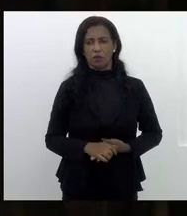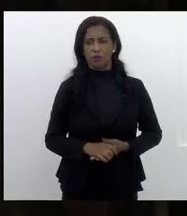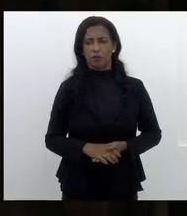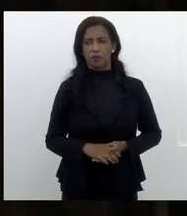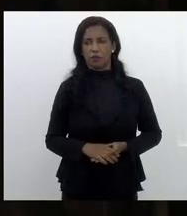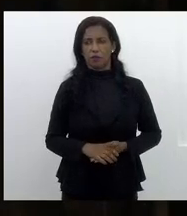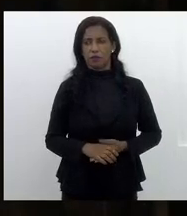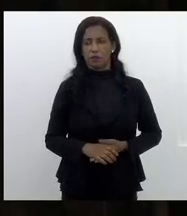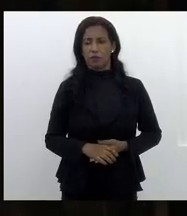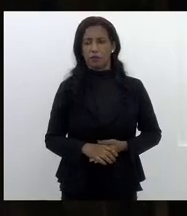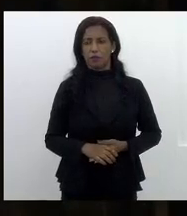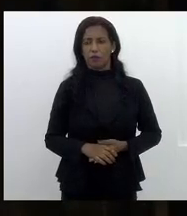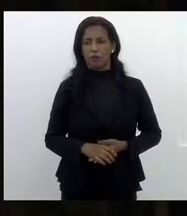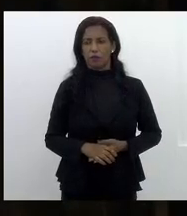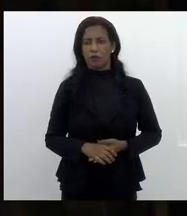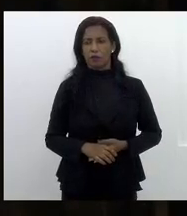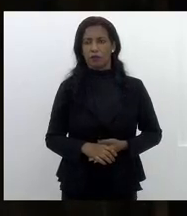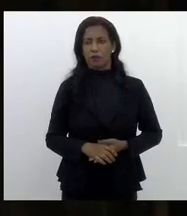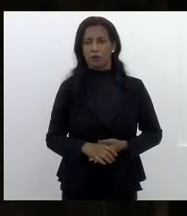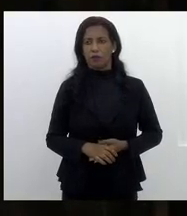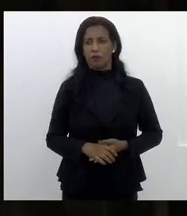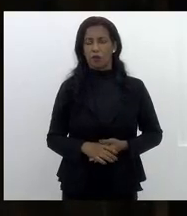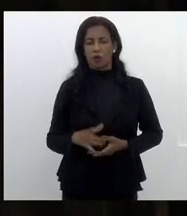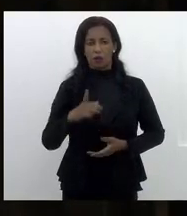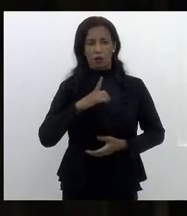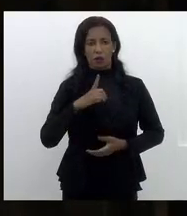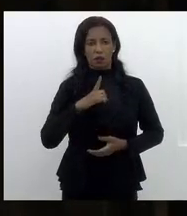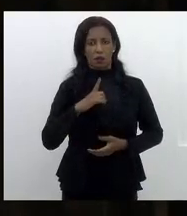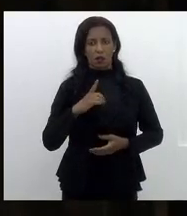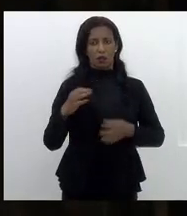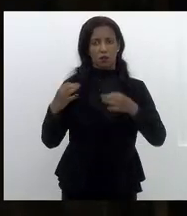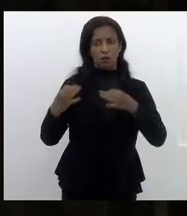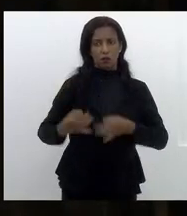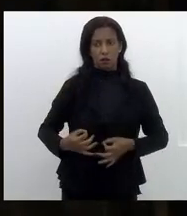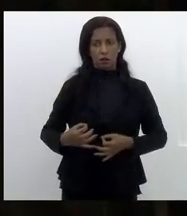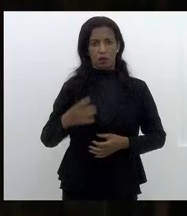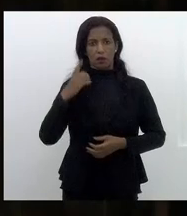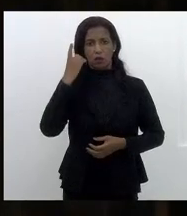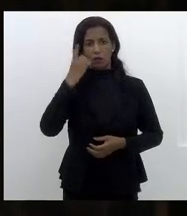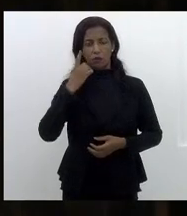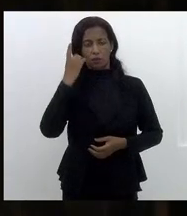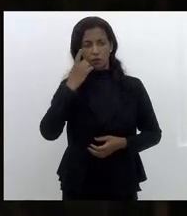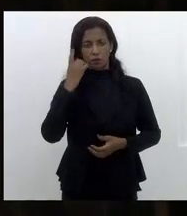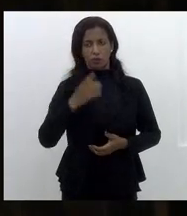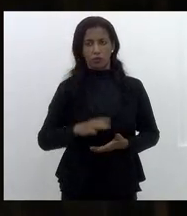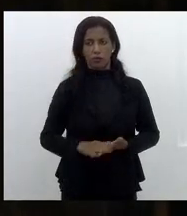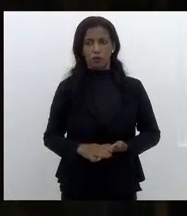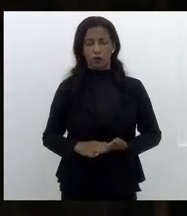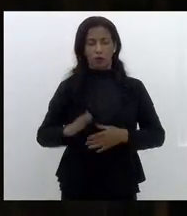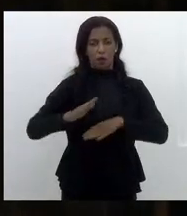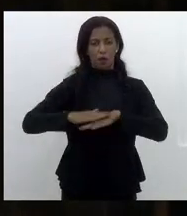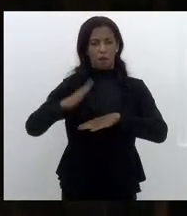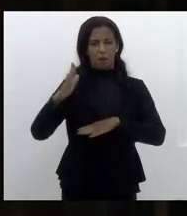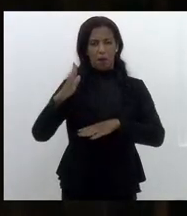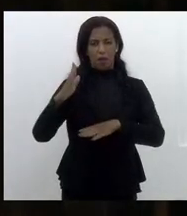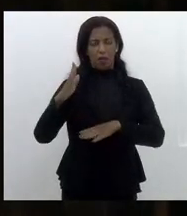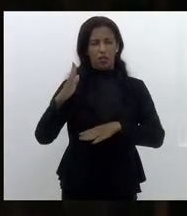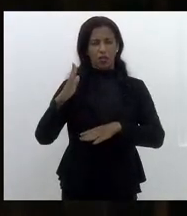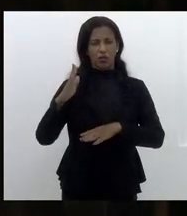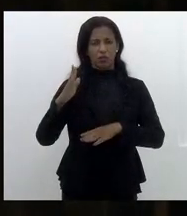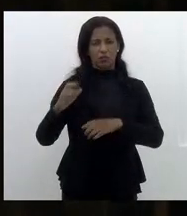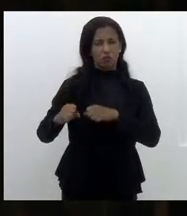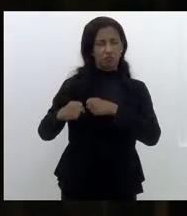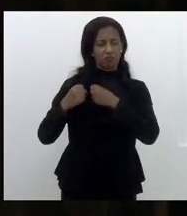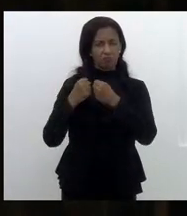quero deixar muito claro que eu tenho sido o deputado mais combativo